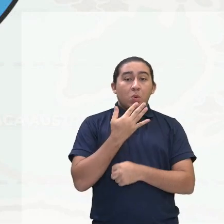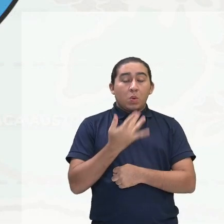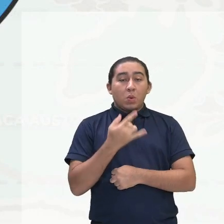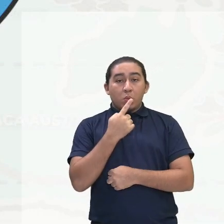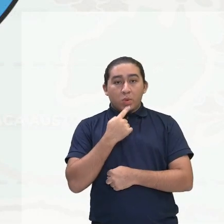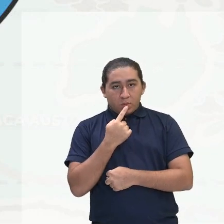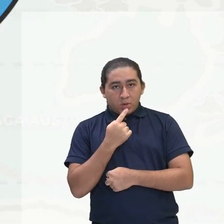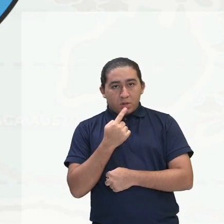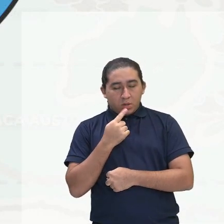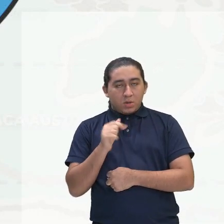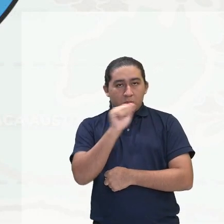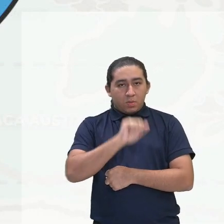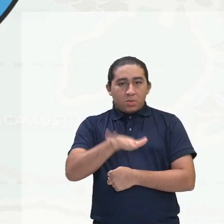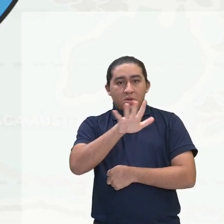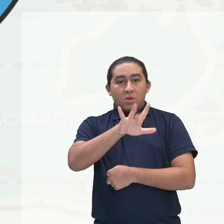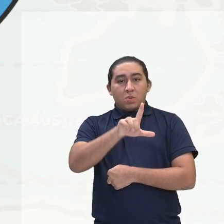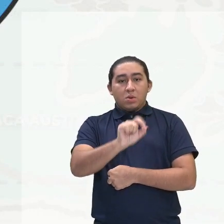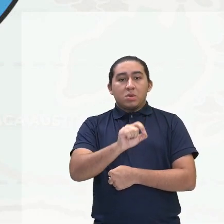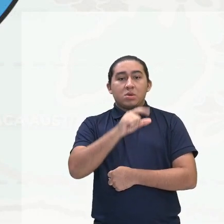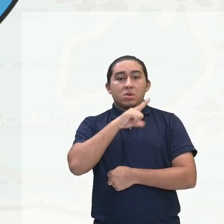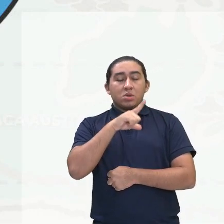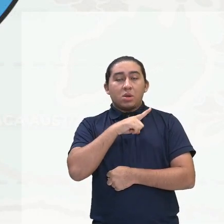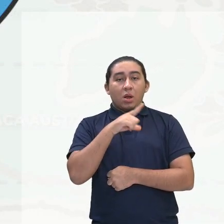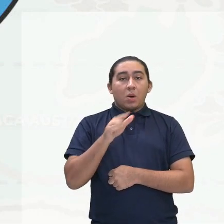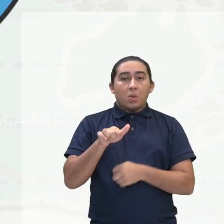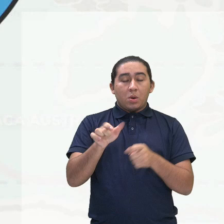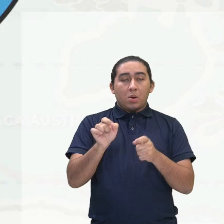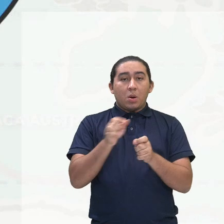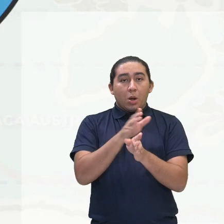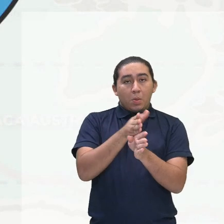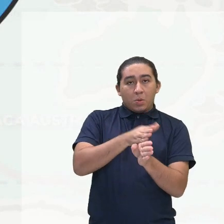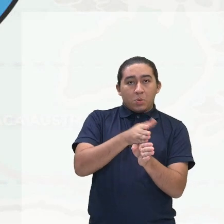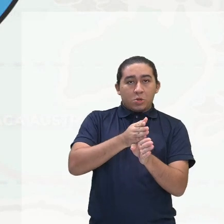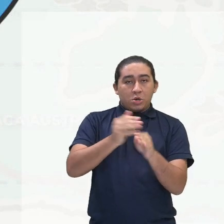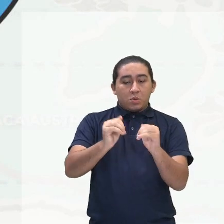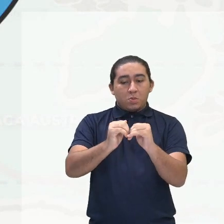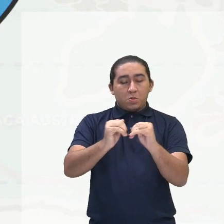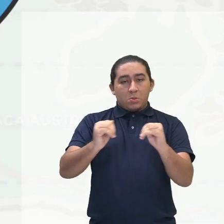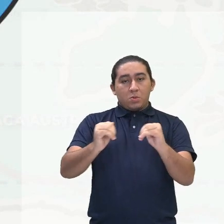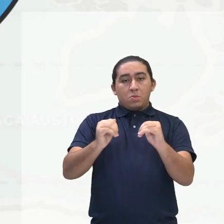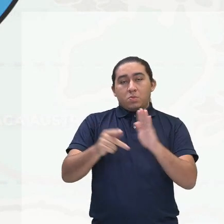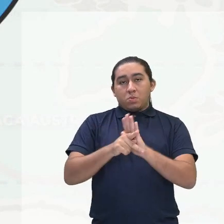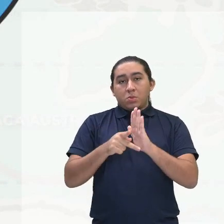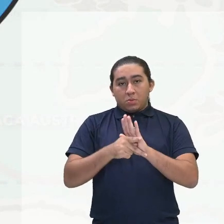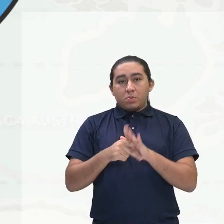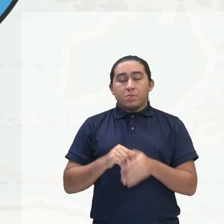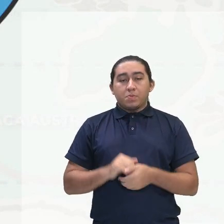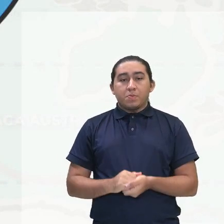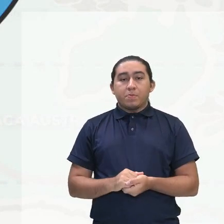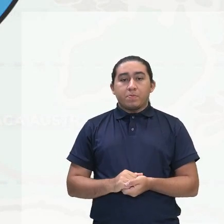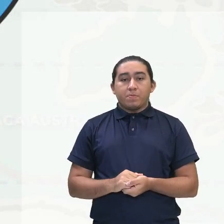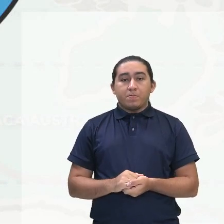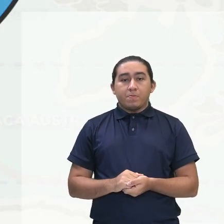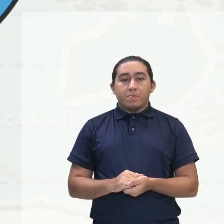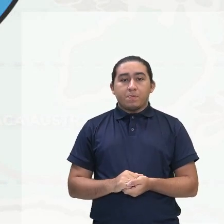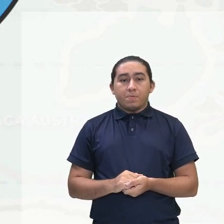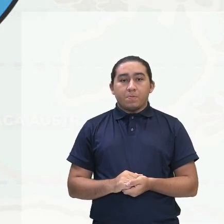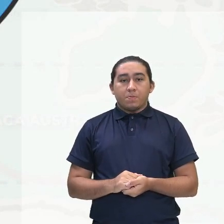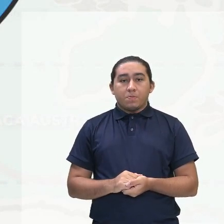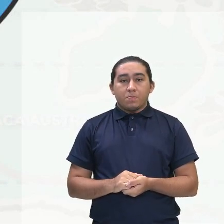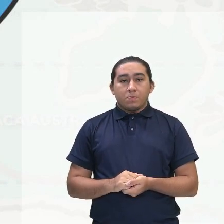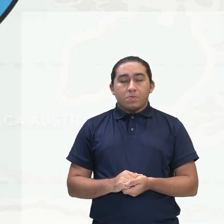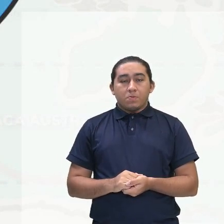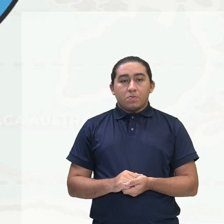nessa imagem está delimitando uma placa continental, tá certo? E aí, a gente